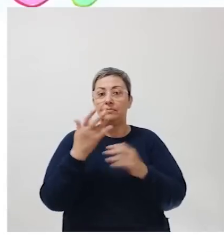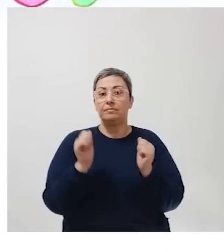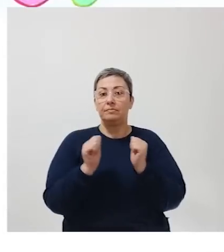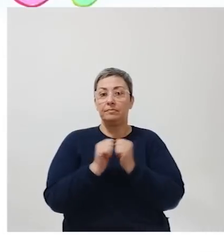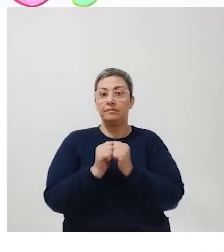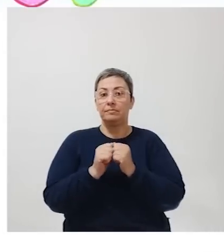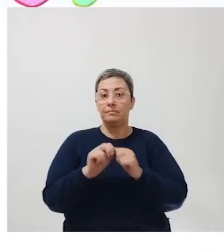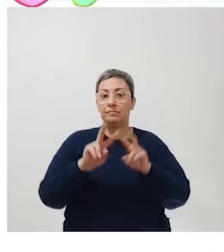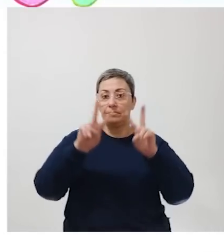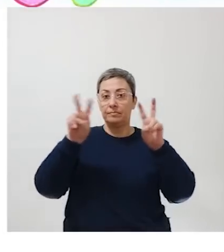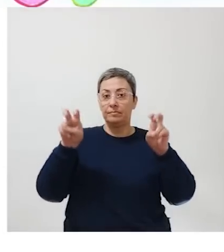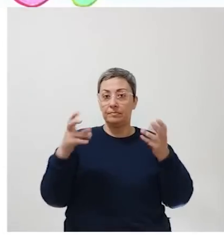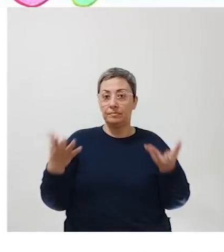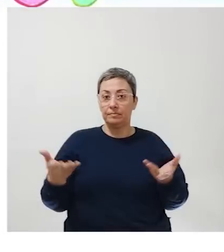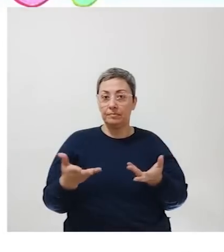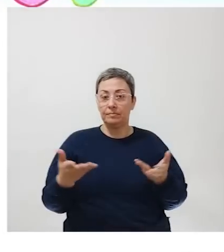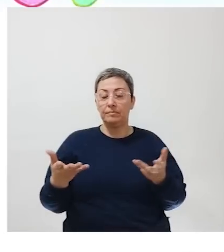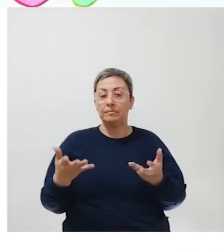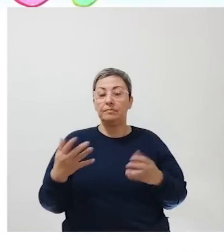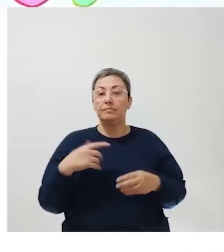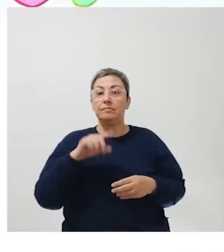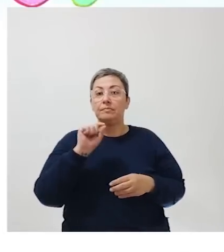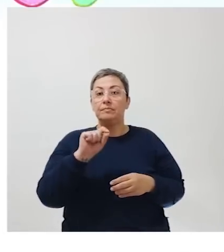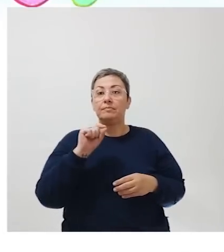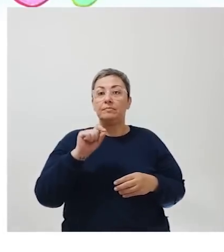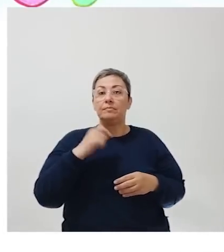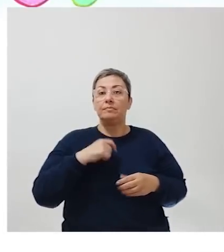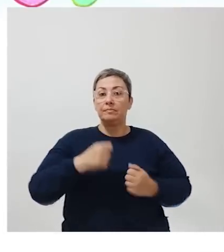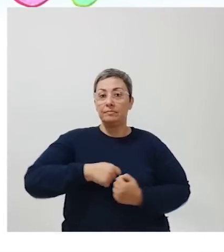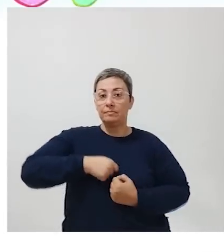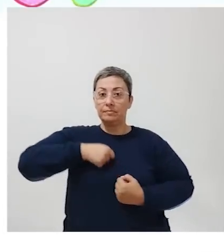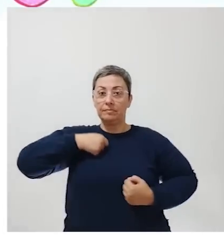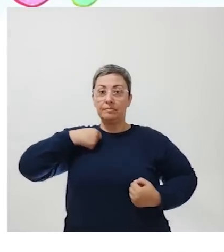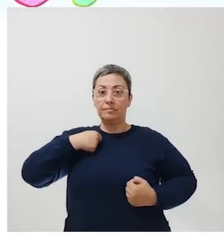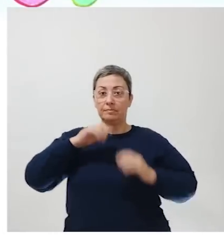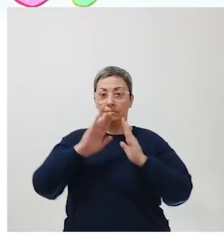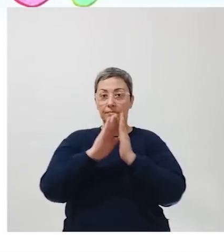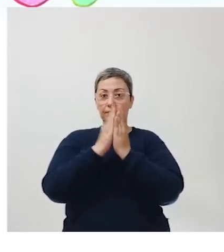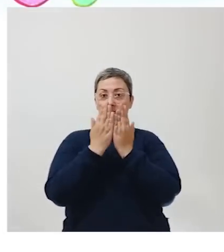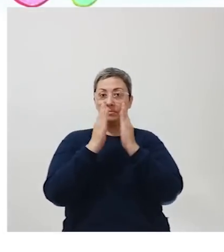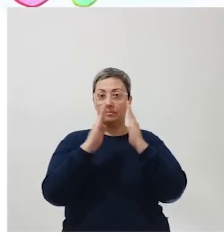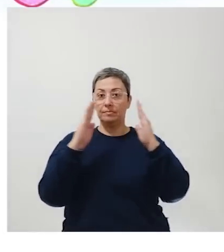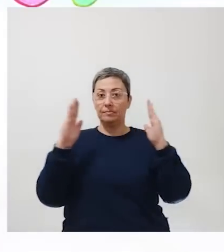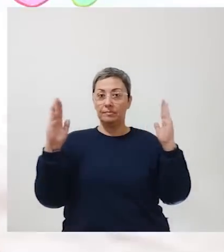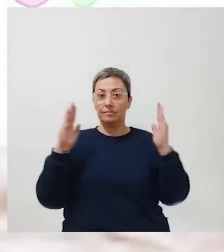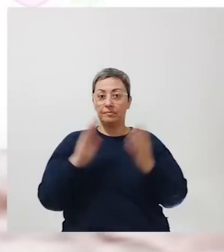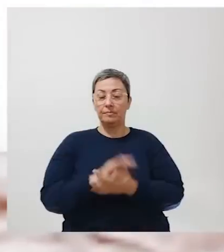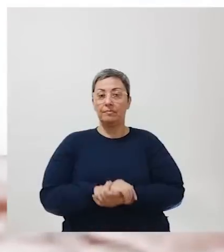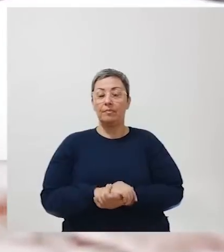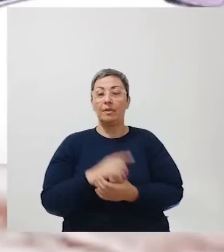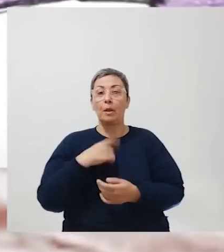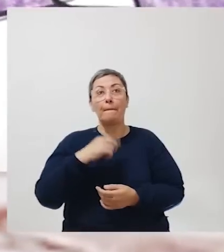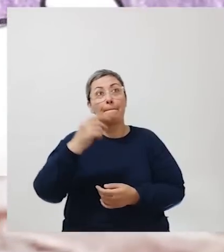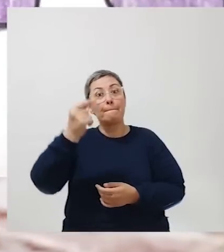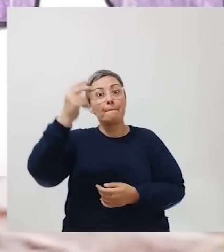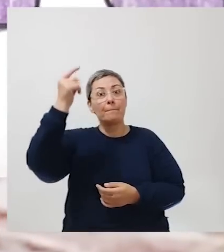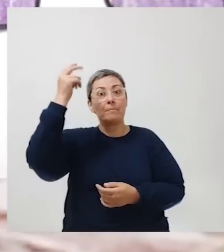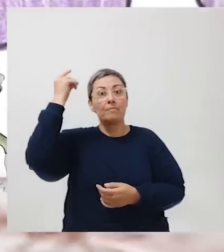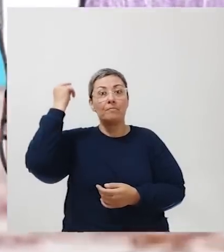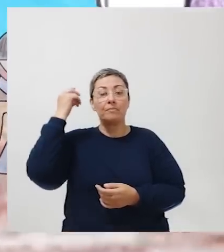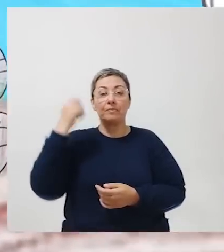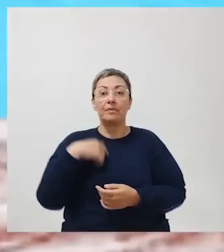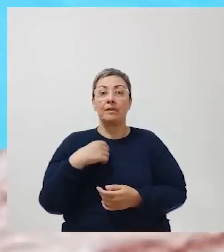Criando juntos. Episódio de hoje: Os Heróis da Biblioteca. Era uma